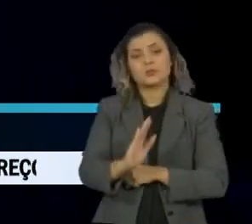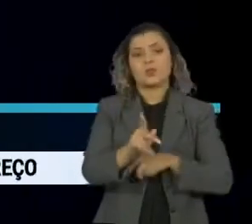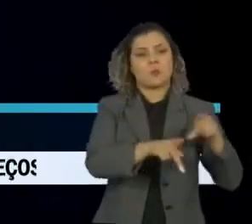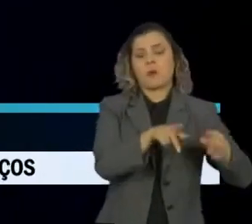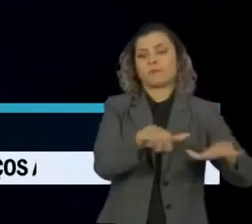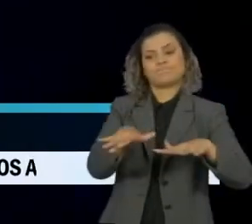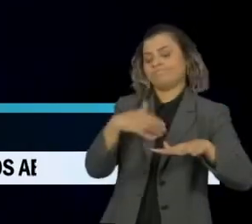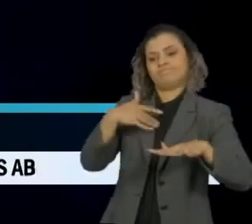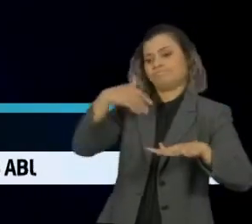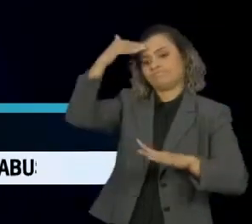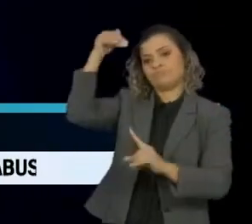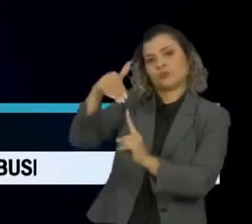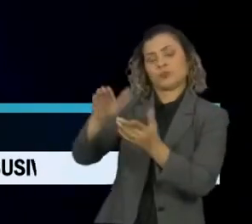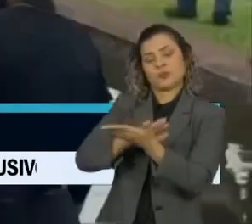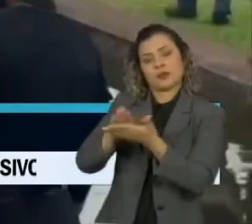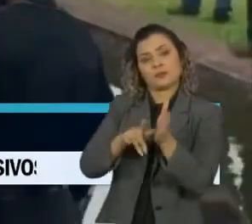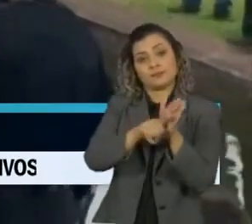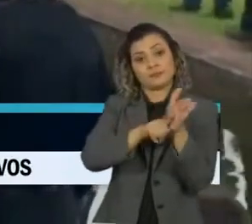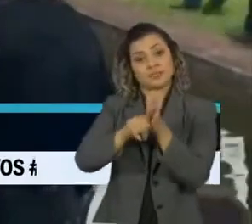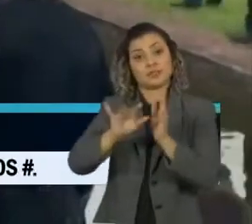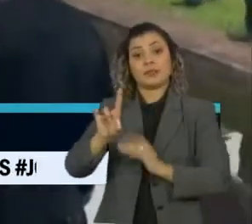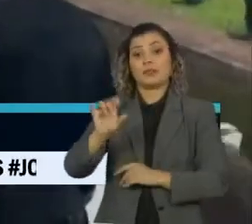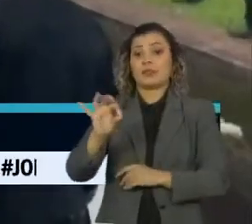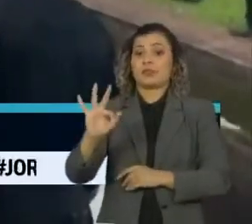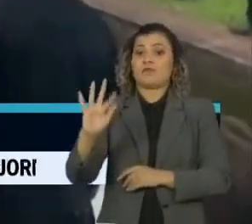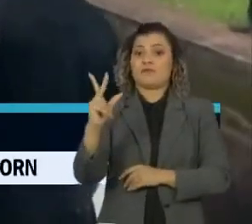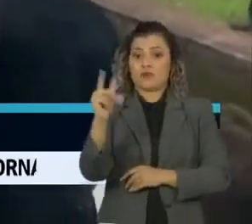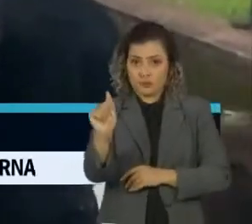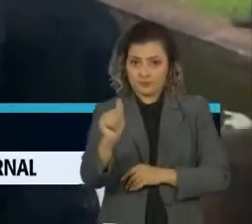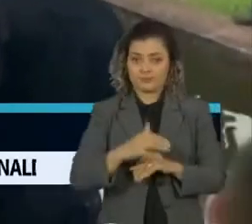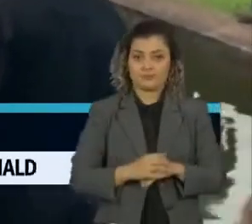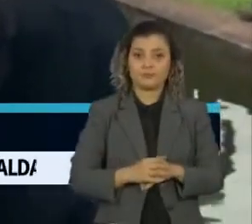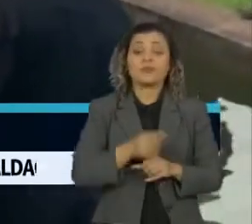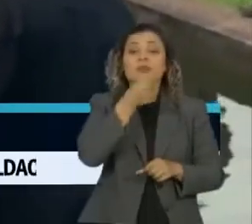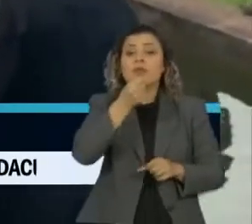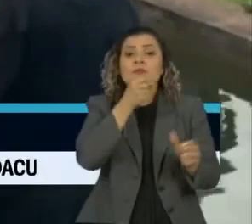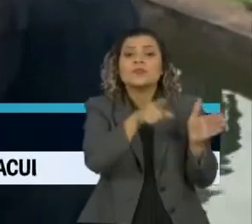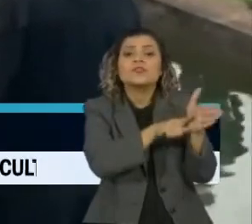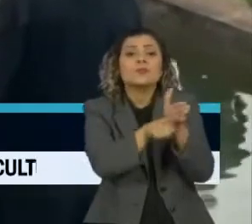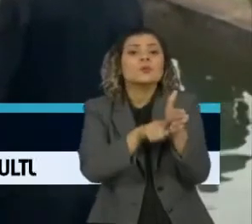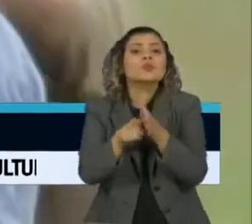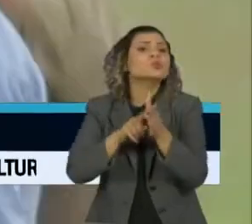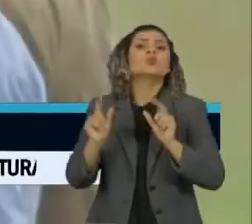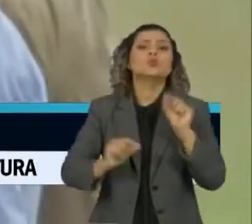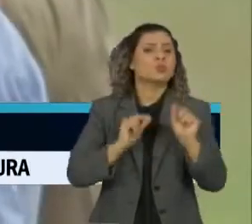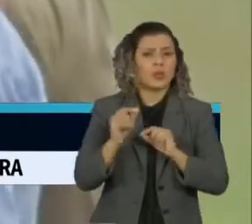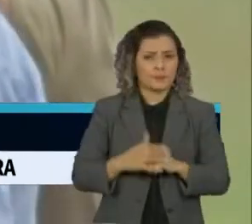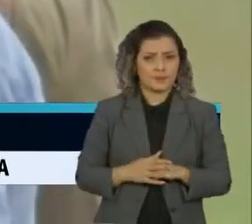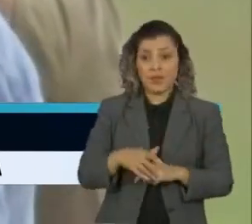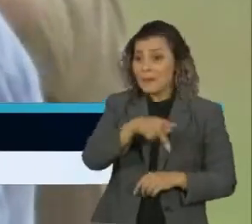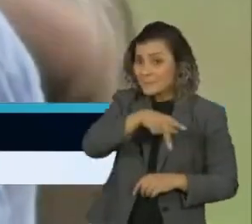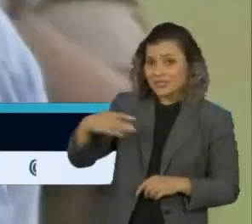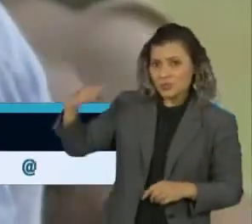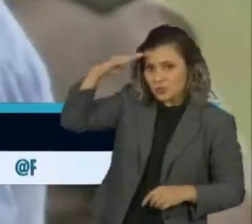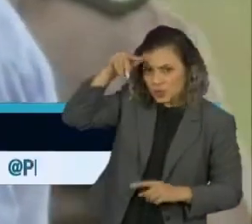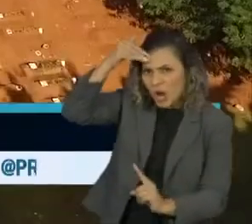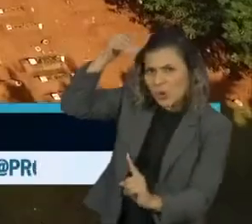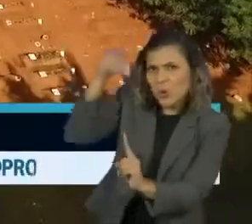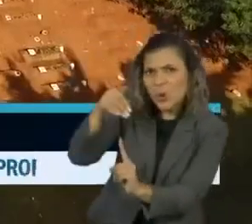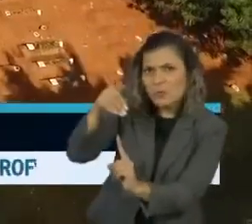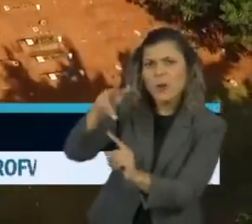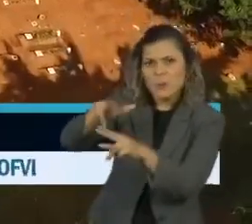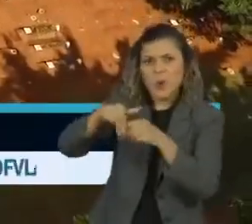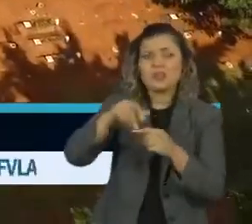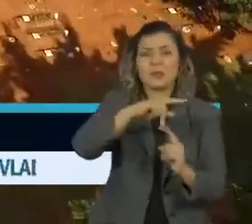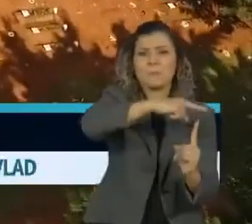Os dados são da pesquisa Datafolha. Os entrevistados responderam a seguinte pergunta: o presidente é culpado pelas